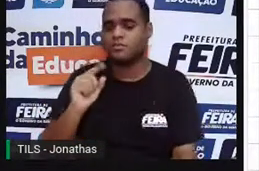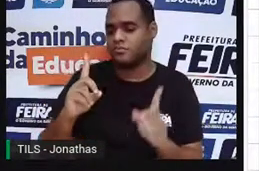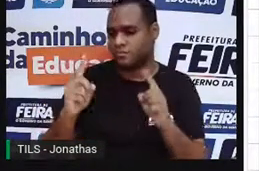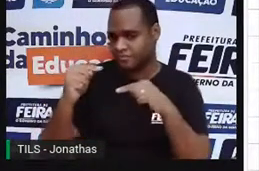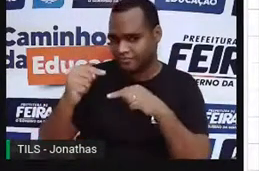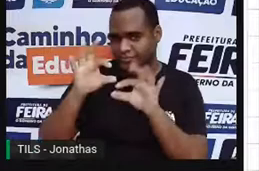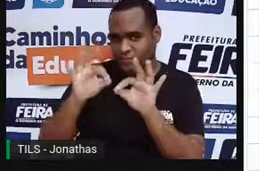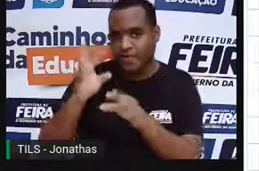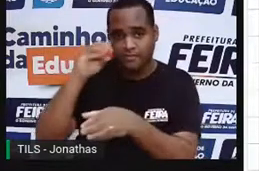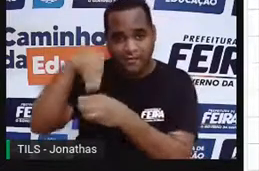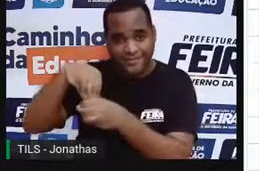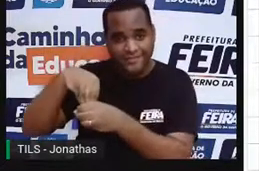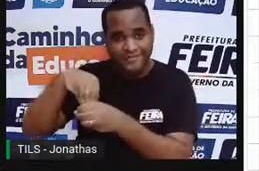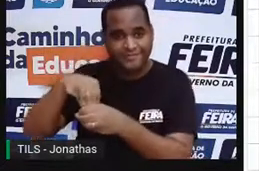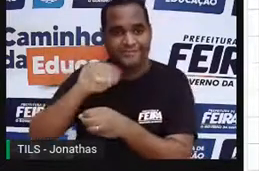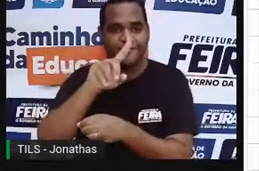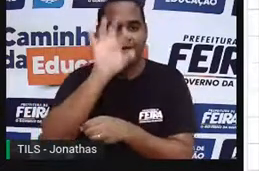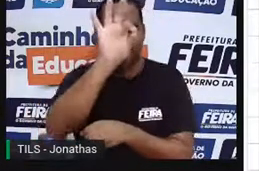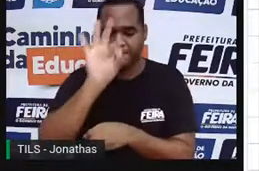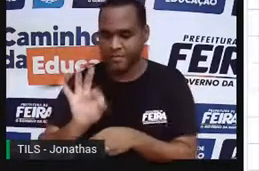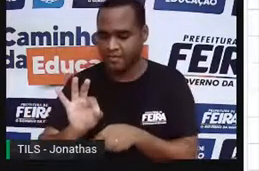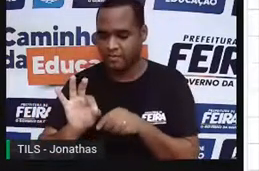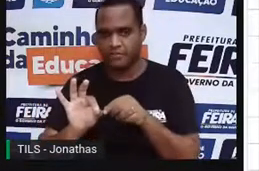retângulo aqui dentro